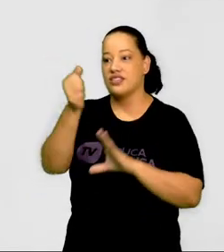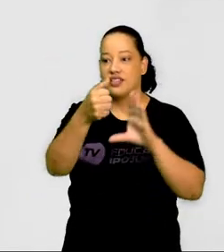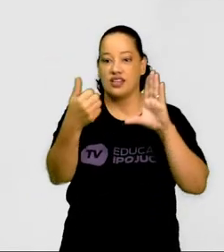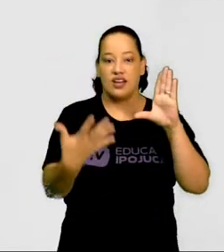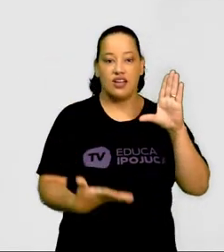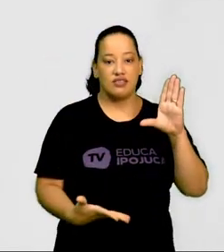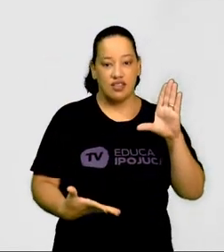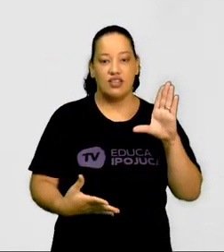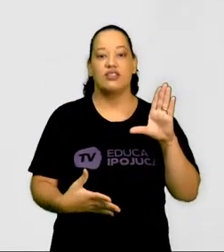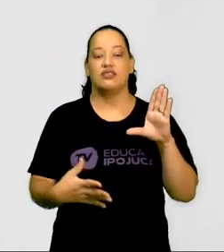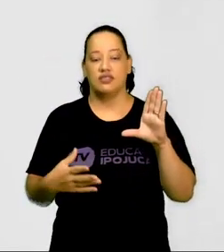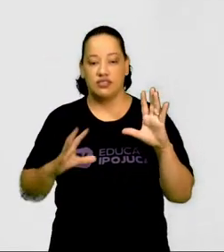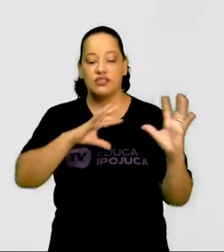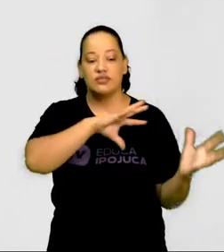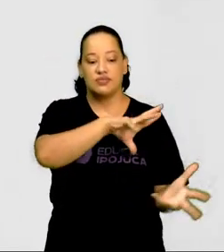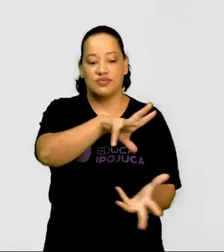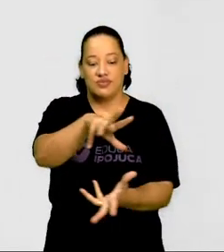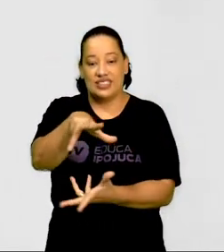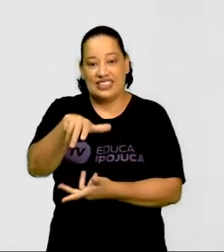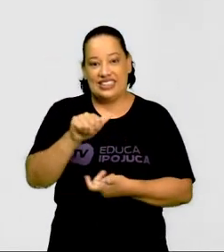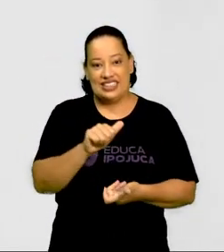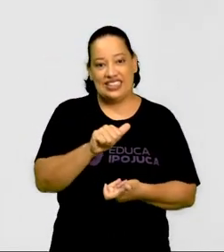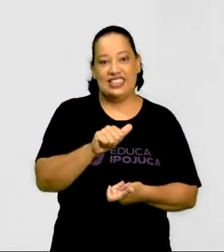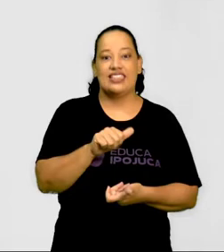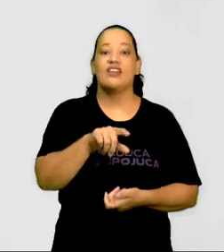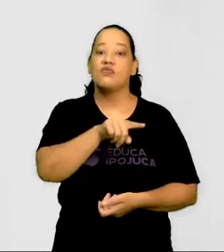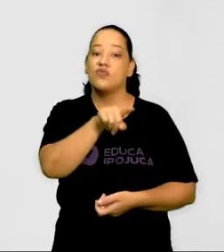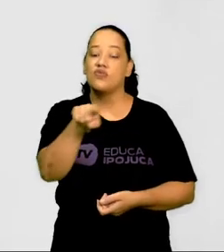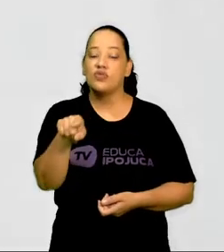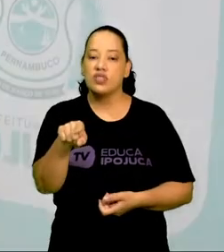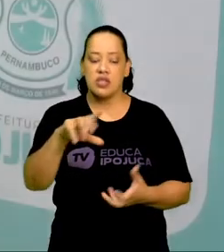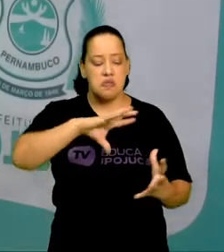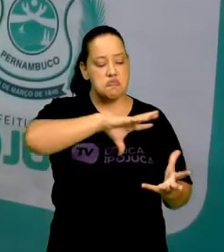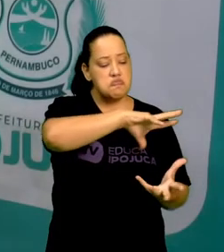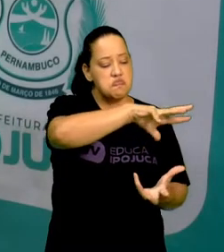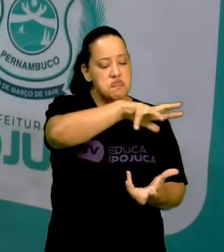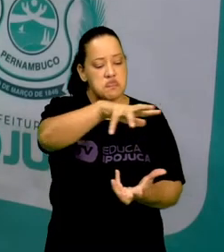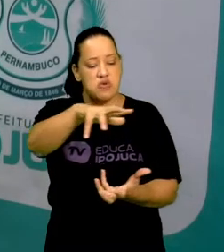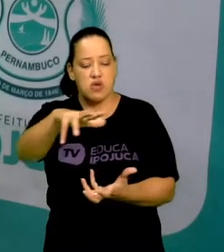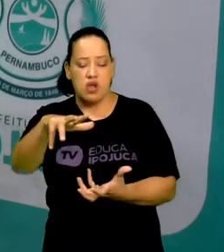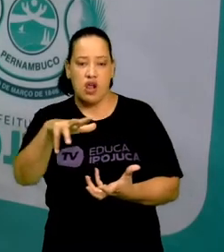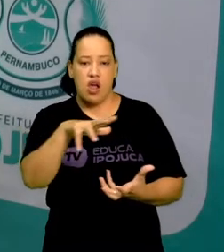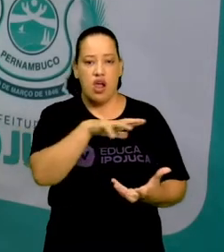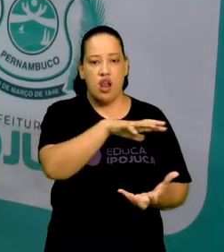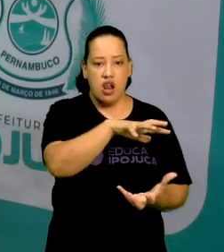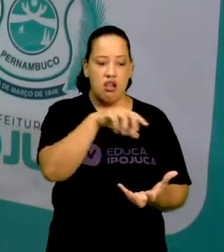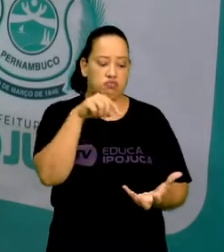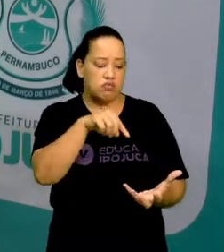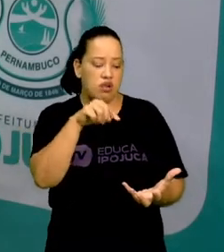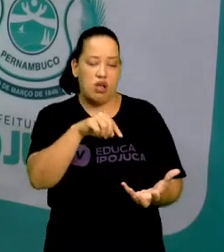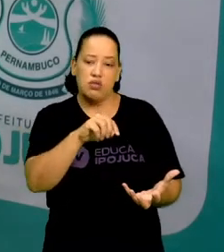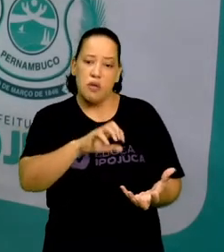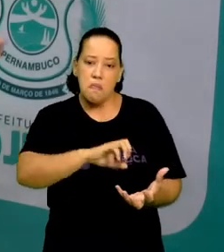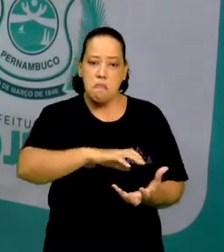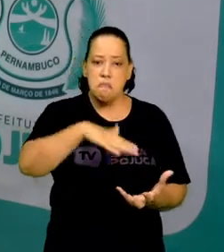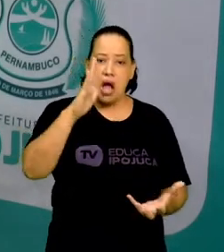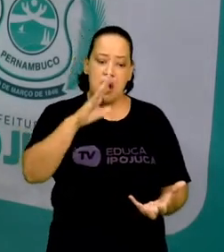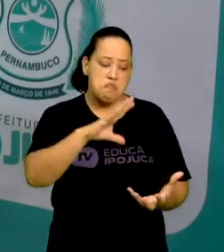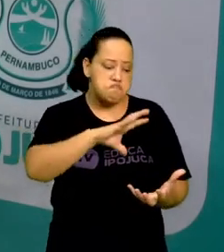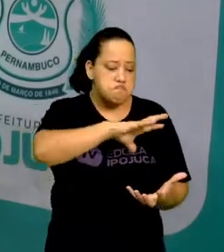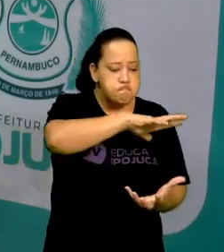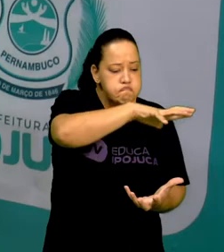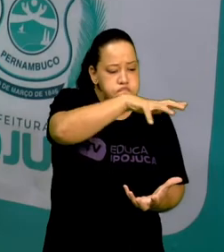do planeta Terra, qual a sua predominância? O que é que mais predomina no nosso planeta Terra diante do